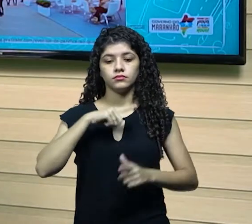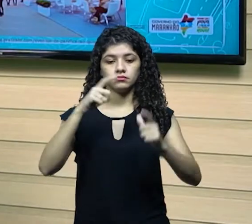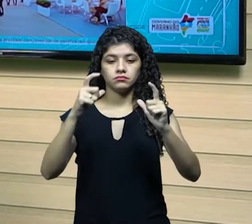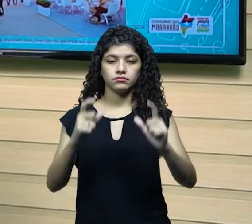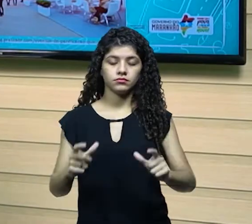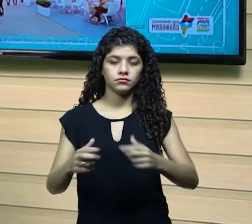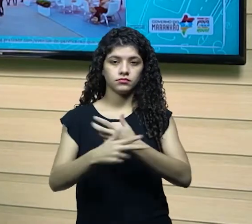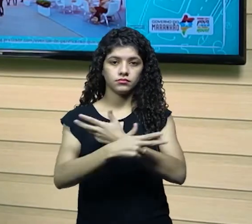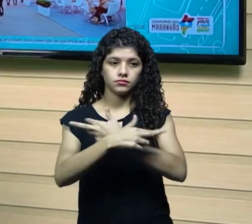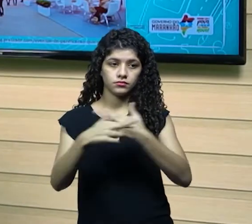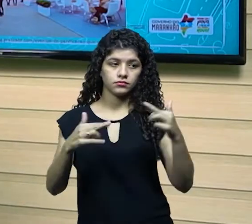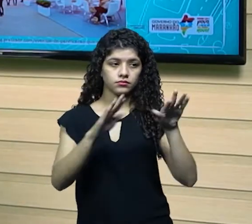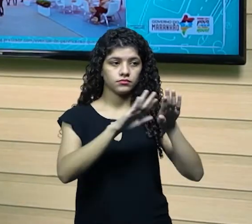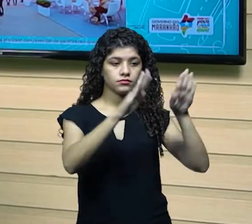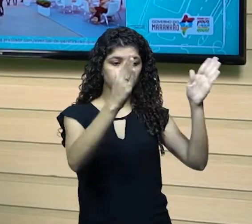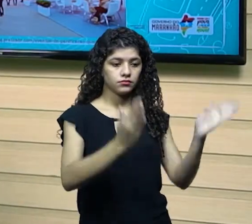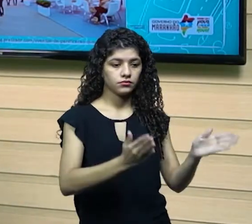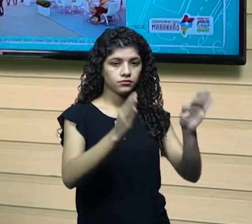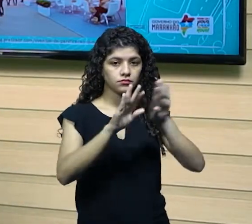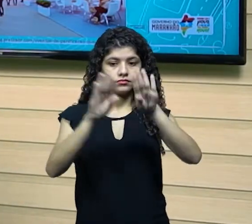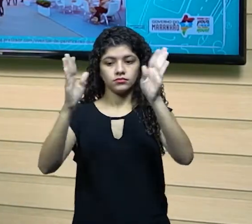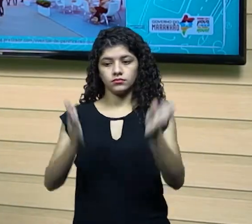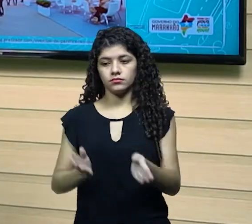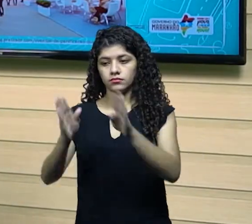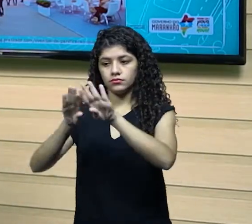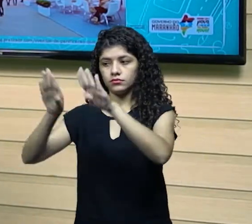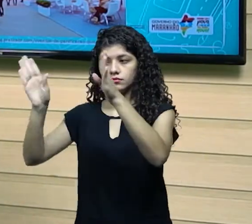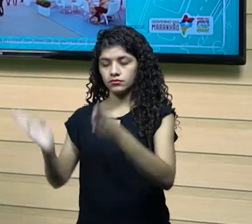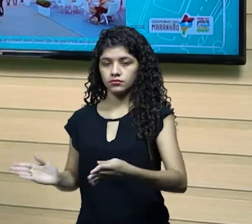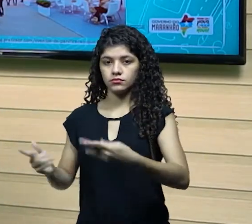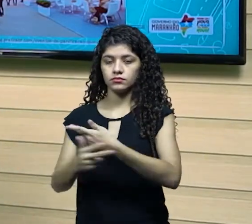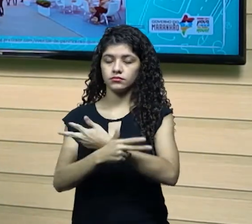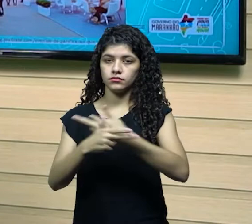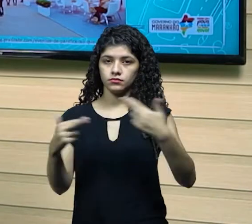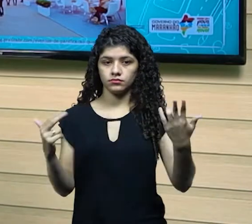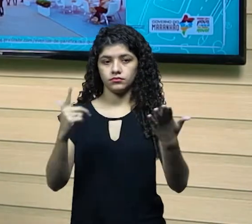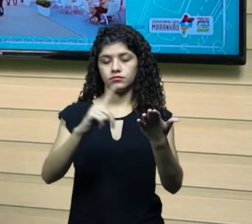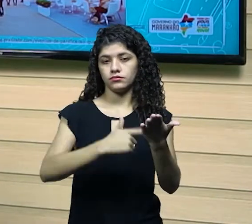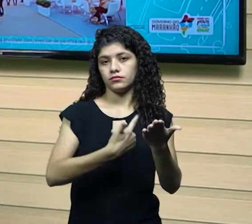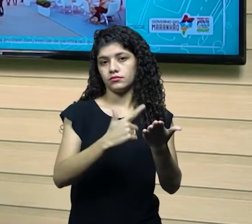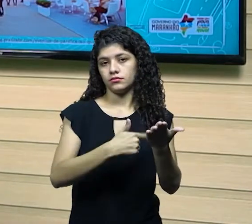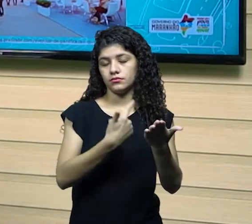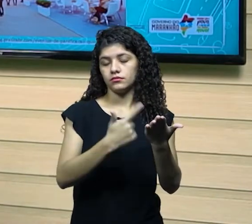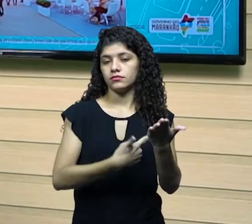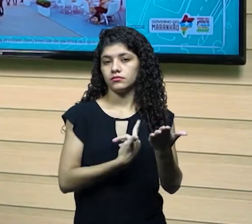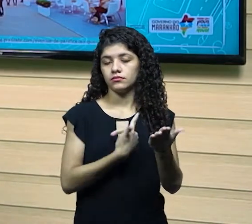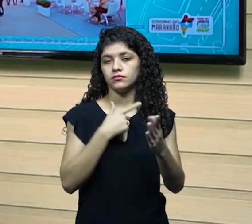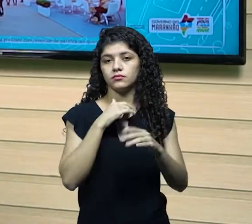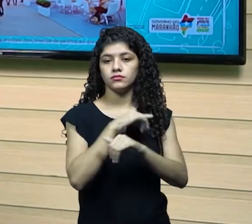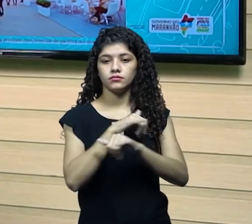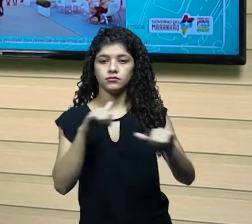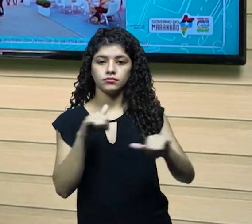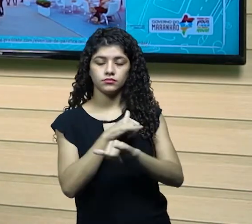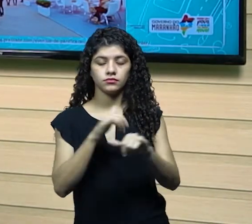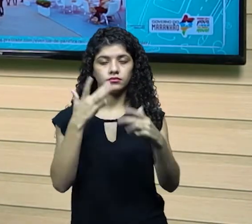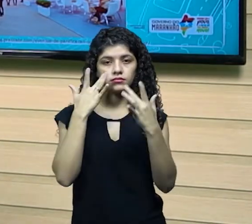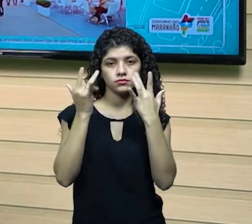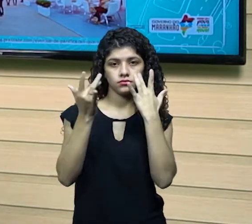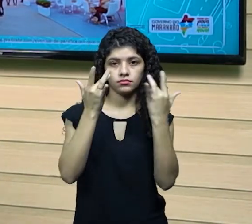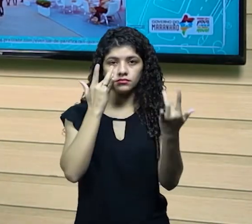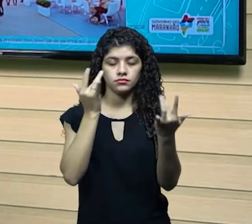Livro Então a gente tem um espaço que tem vários stands é de produtos